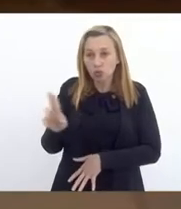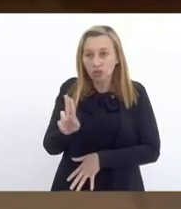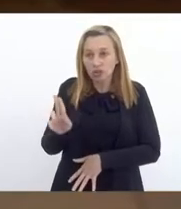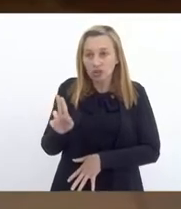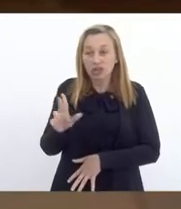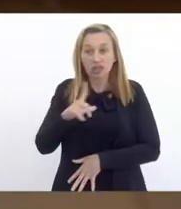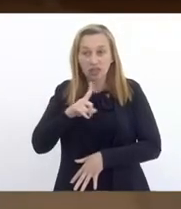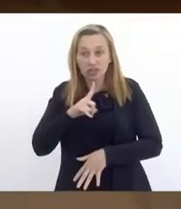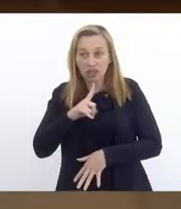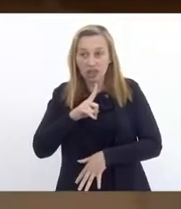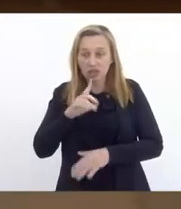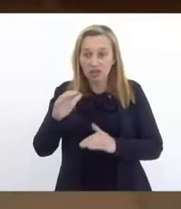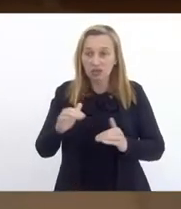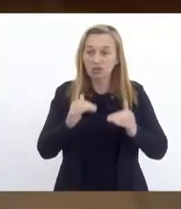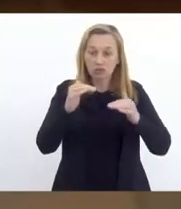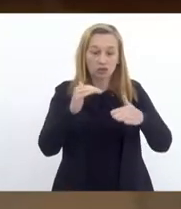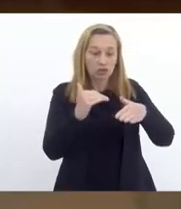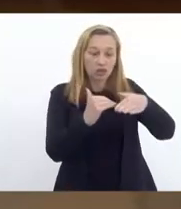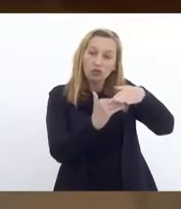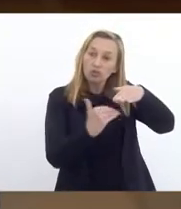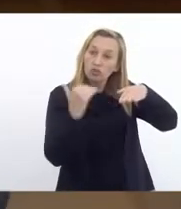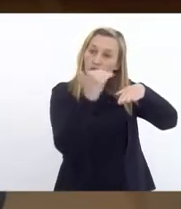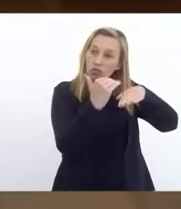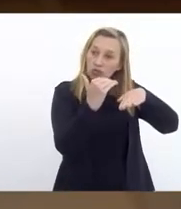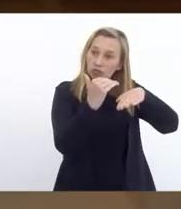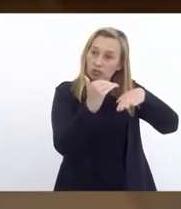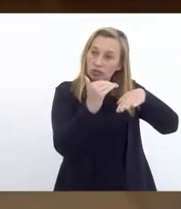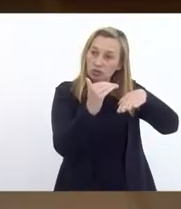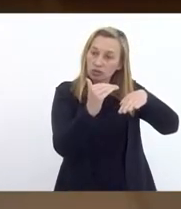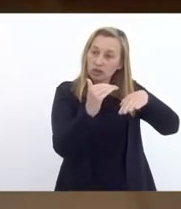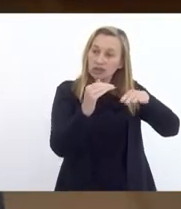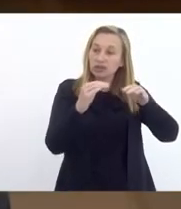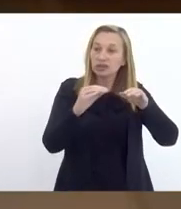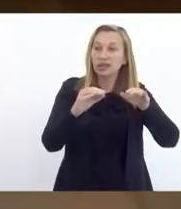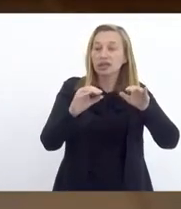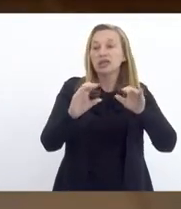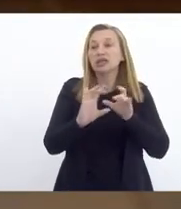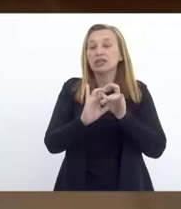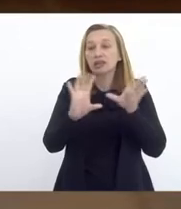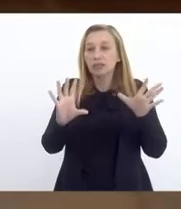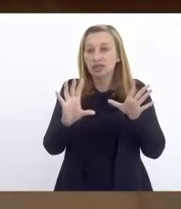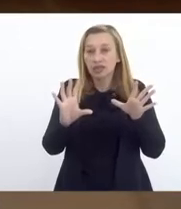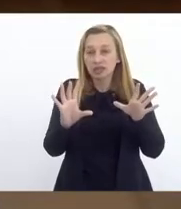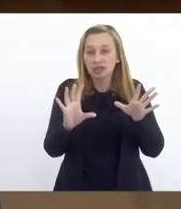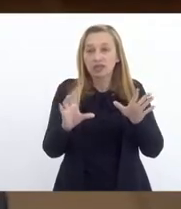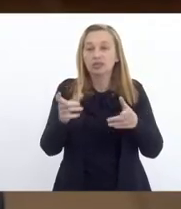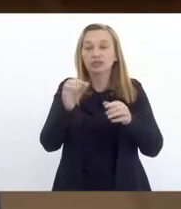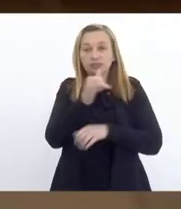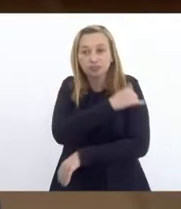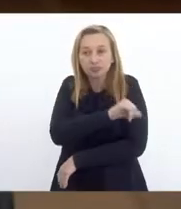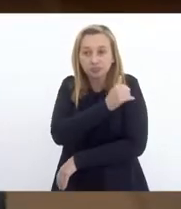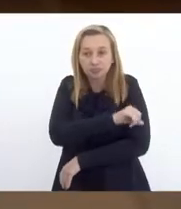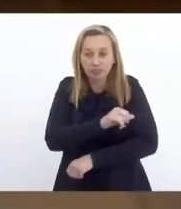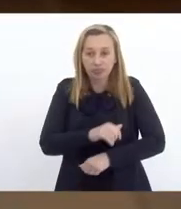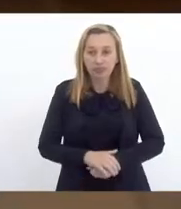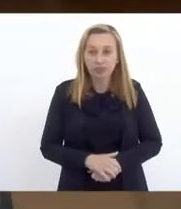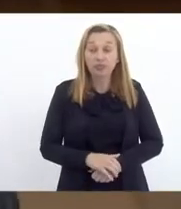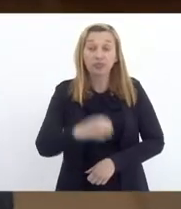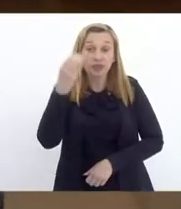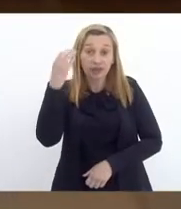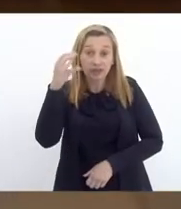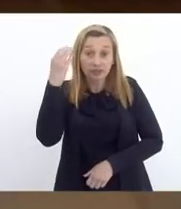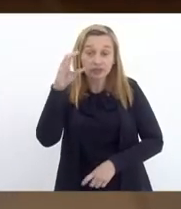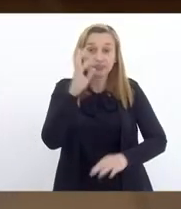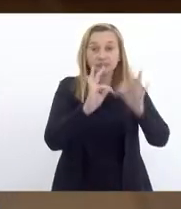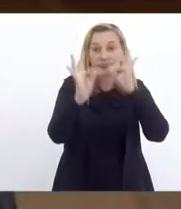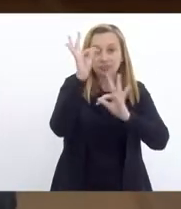dado, o Fundo Soberano, que é o fundo da independência do Estado do Rio, que ela vem através da ciência,